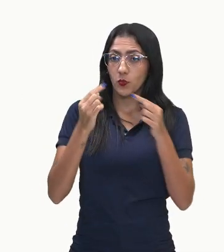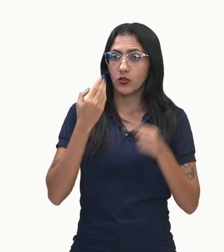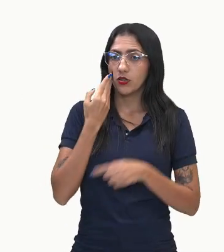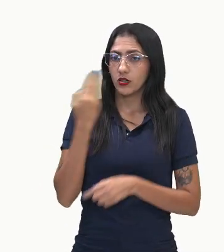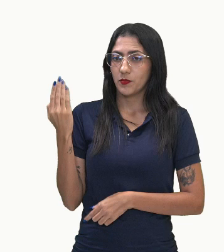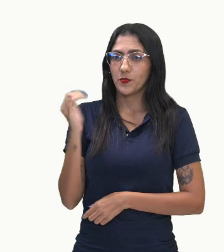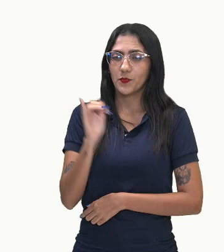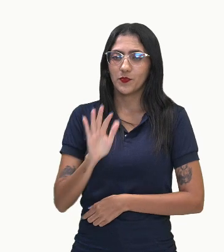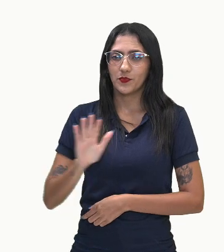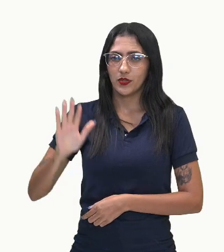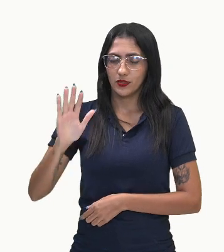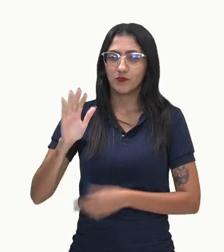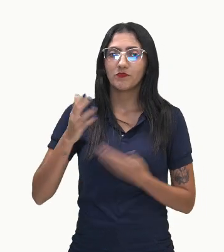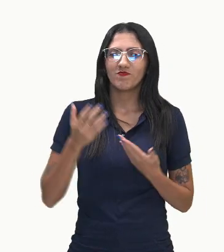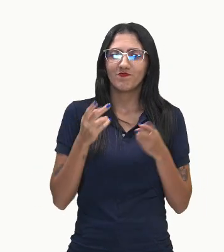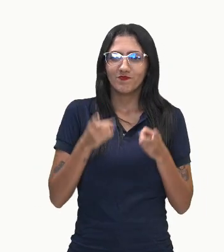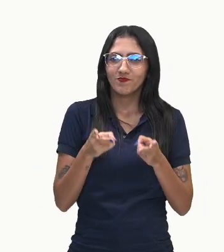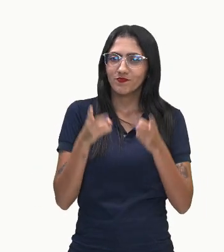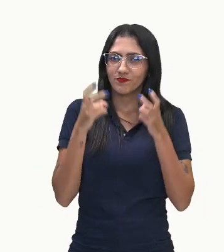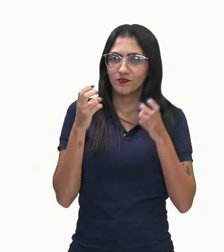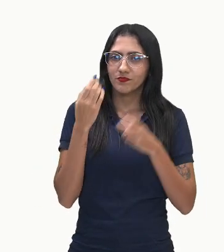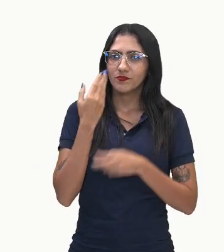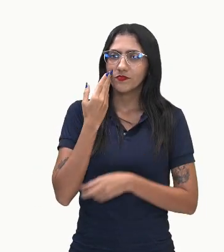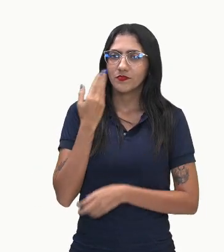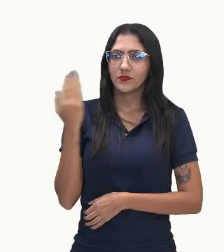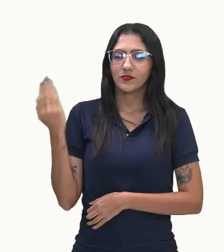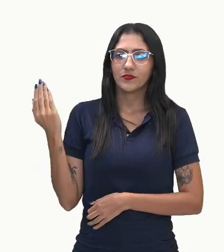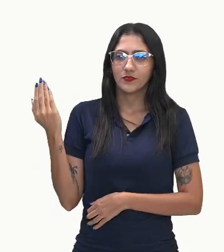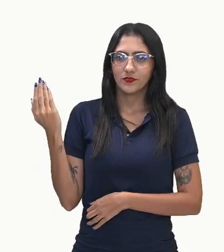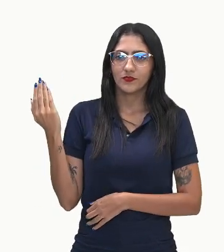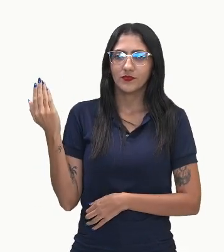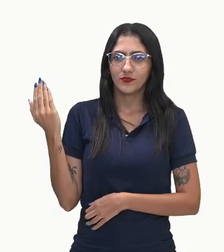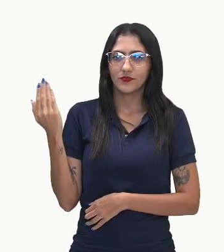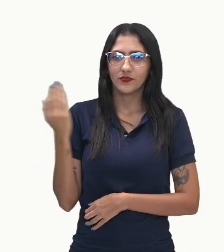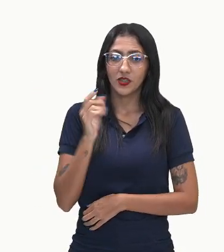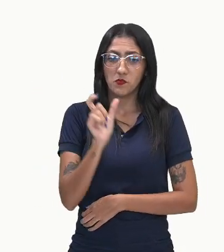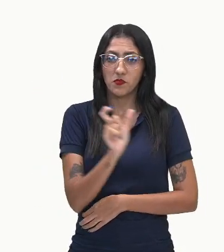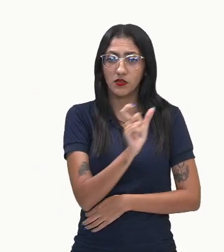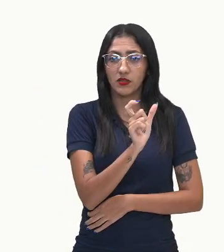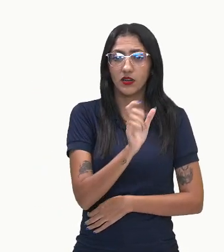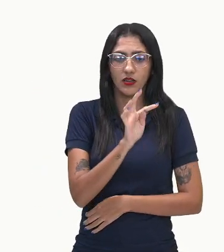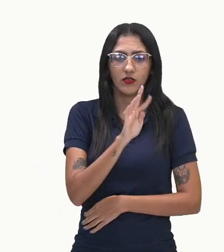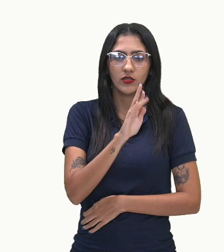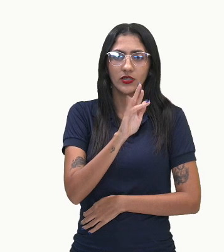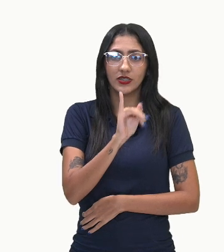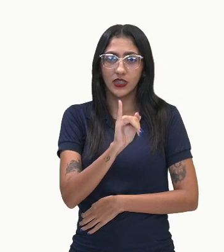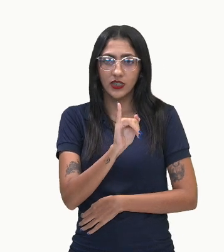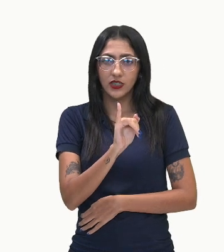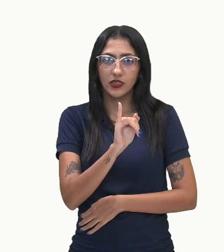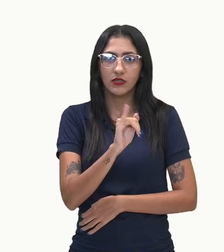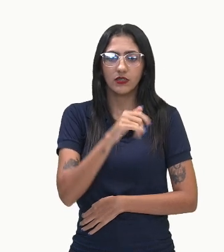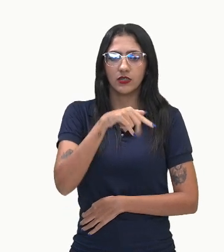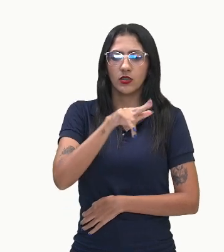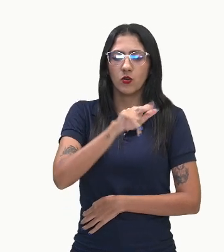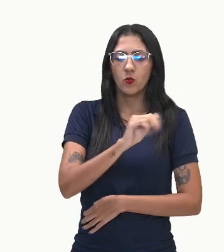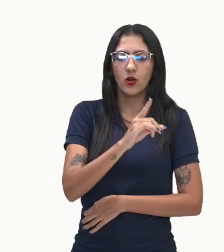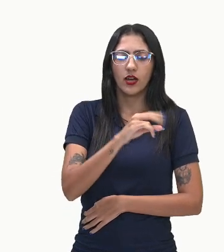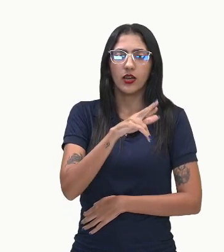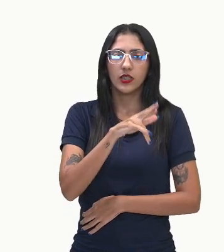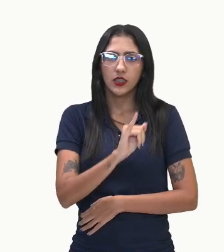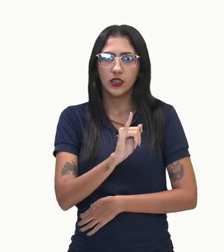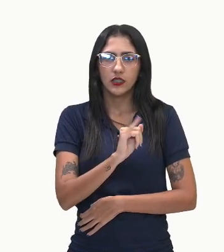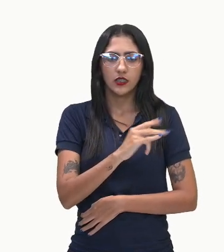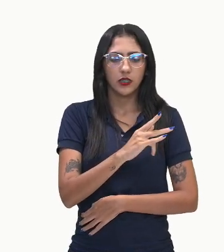lados. Então, observe que aqui, ó, os prefixos tri, quadri,